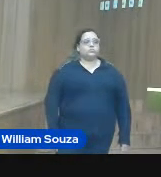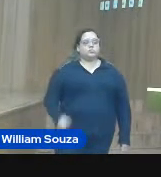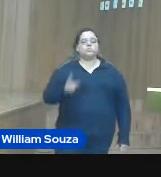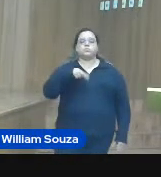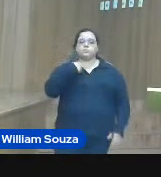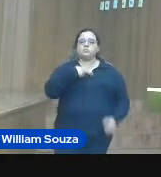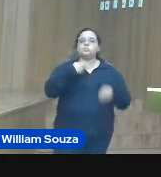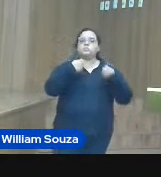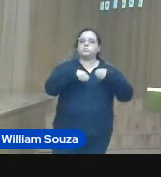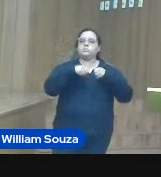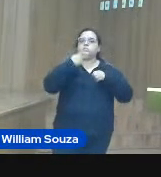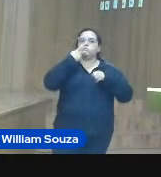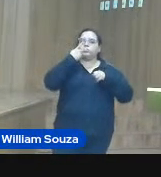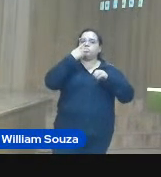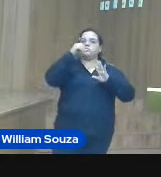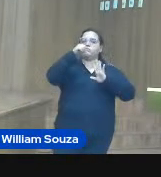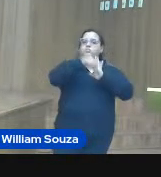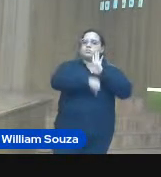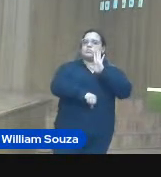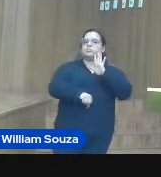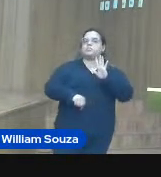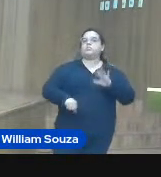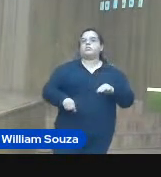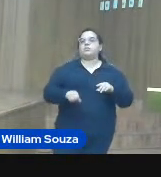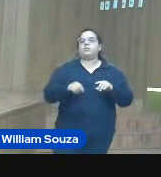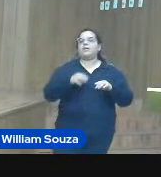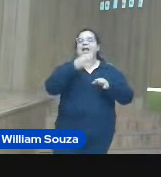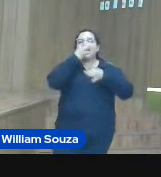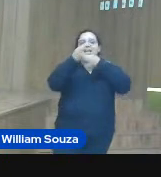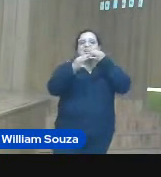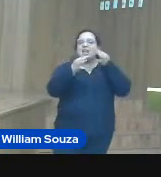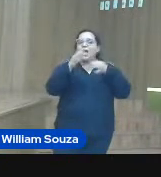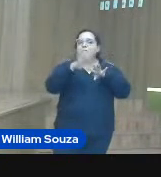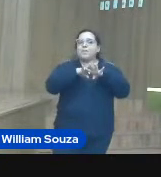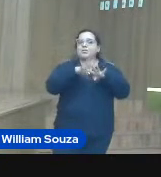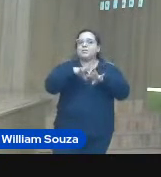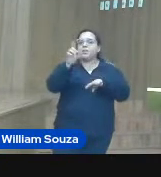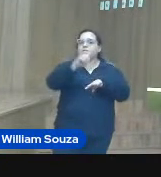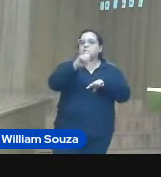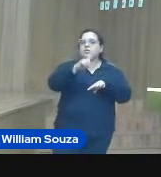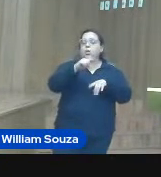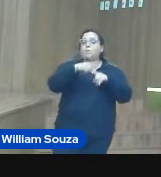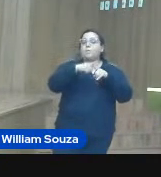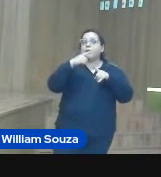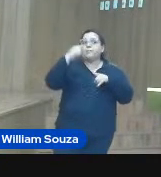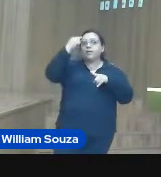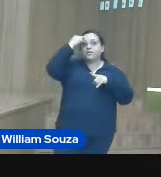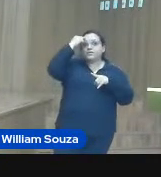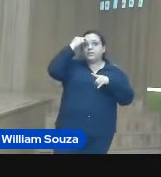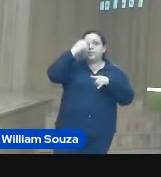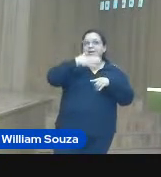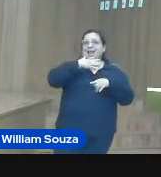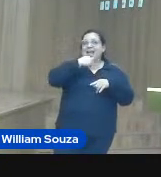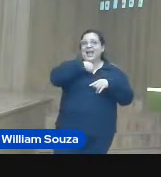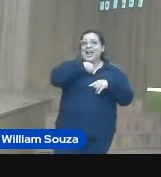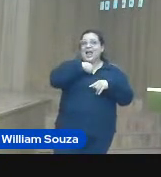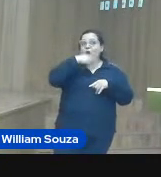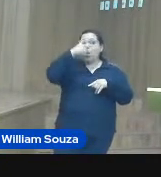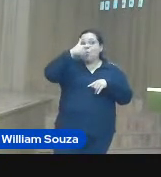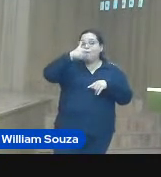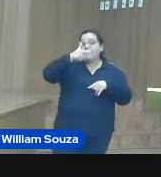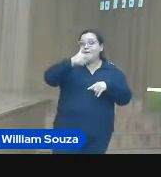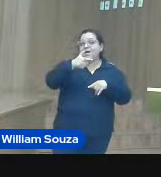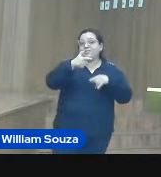crimes, não para criticar a matemática, mas para entender que para eu matar alguém, eu preciso